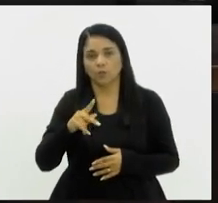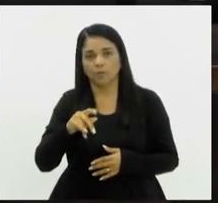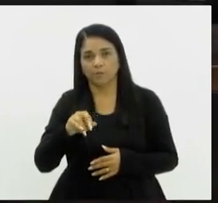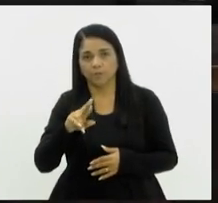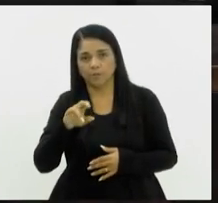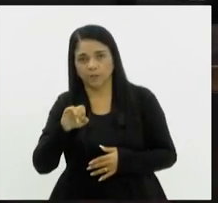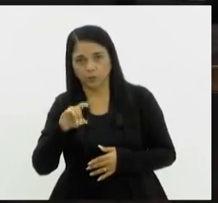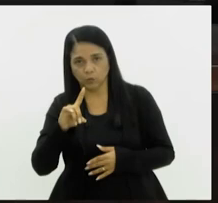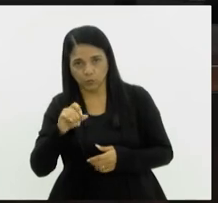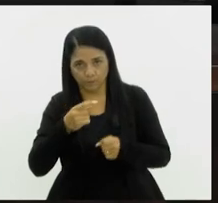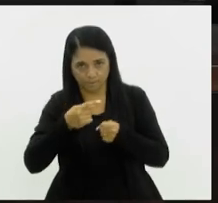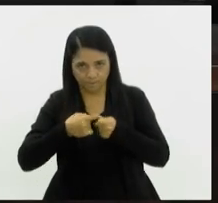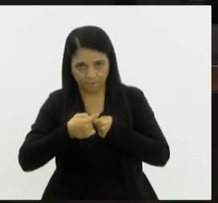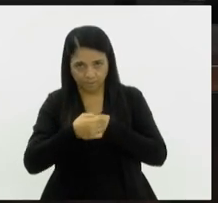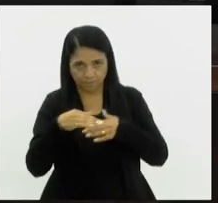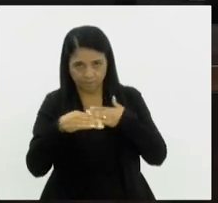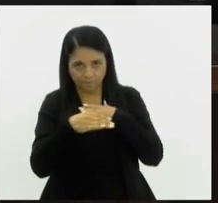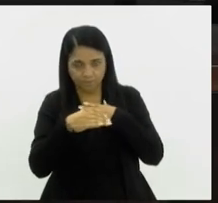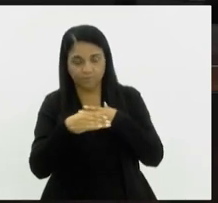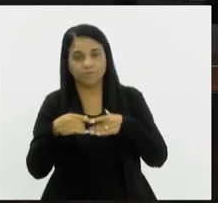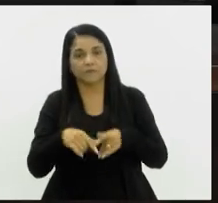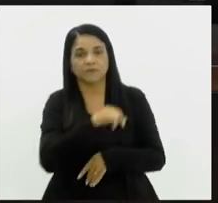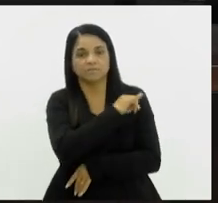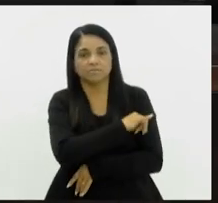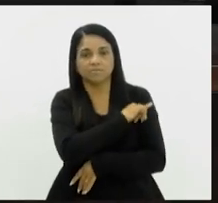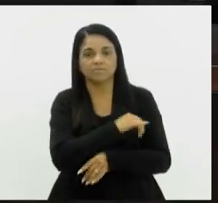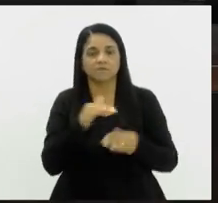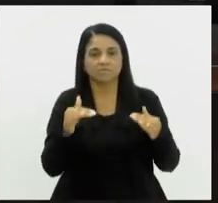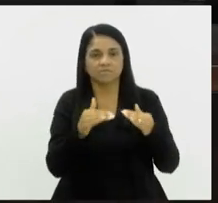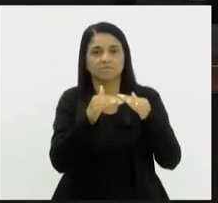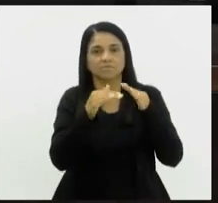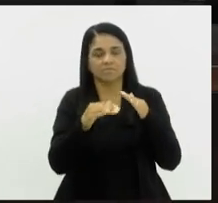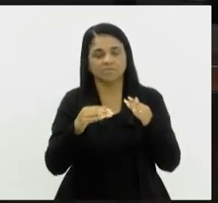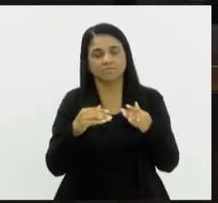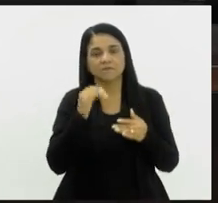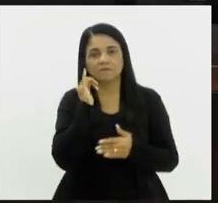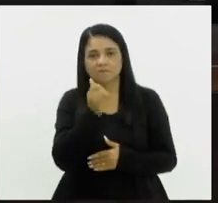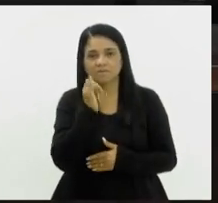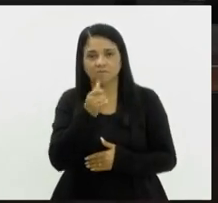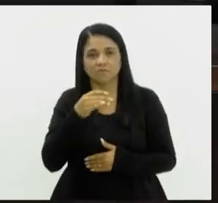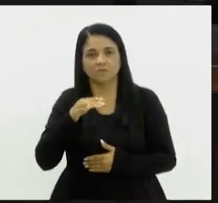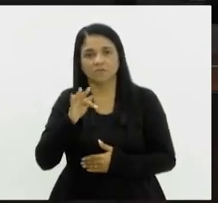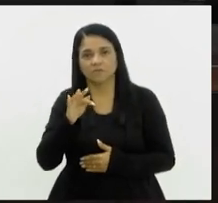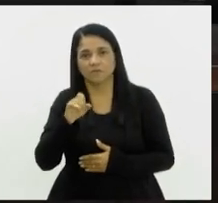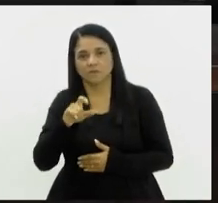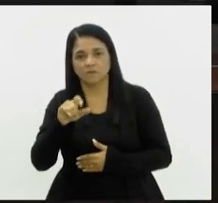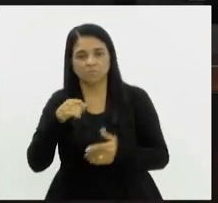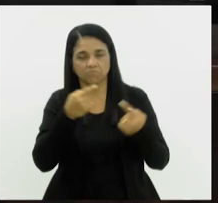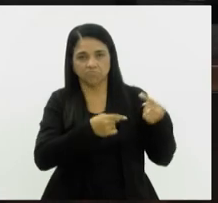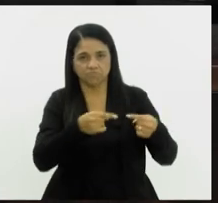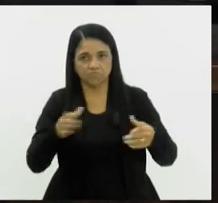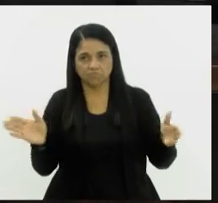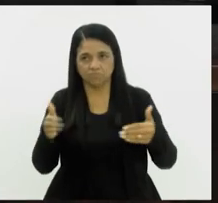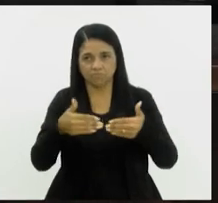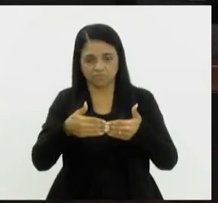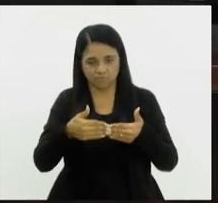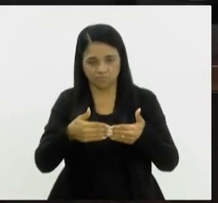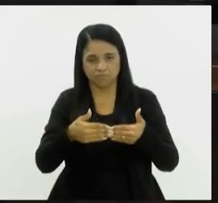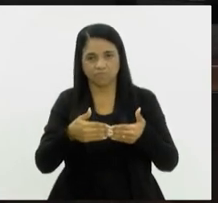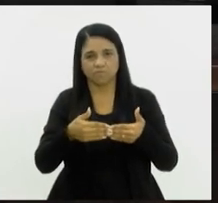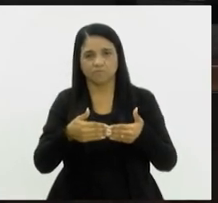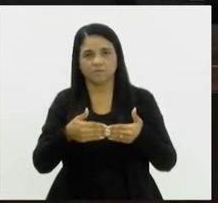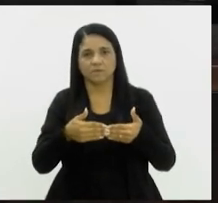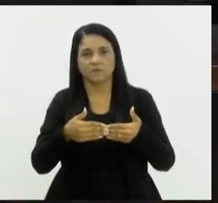Pareceres da Comissão de Indicação Legislativa favorável, relator deputado Felipe Soares. Em discussão, não havendo quem queira discutir, encerrada a